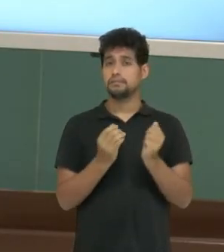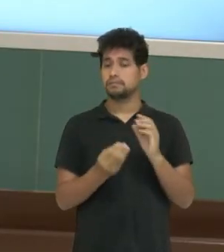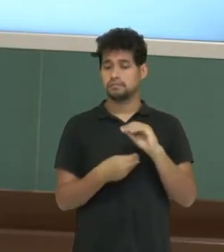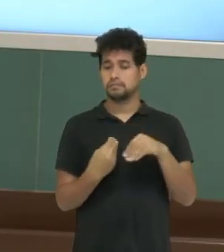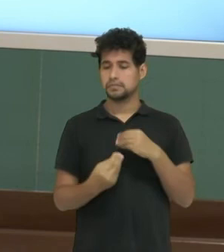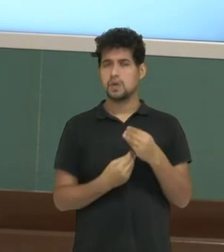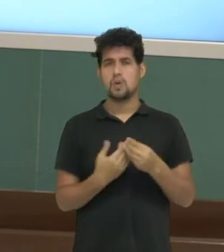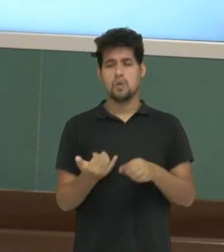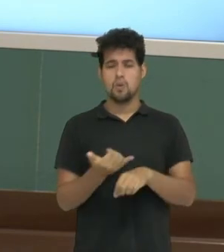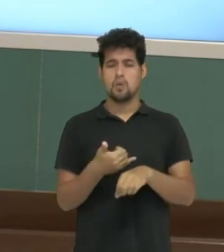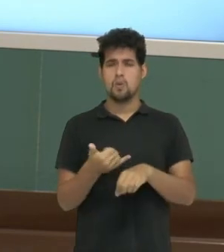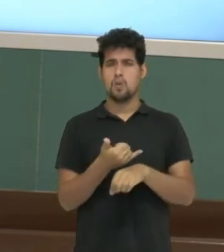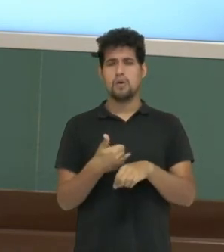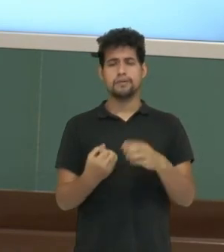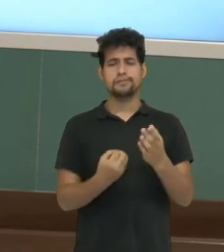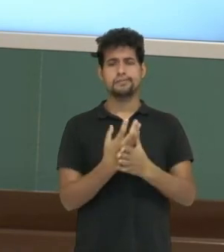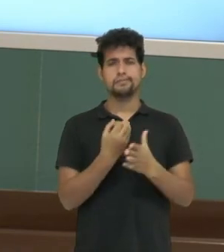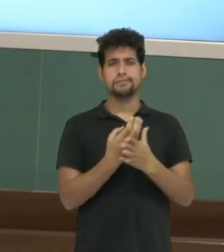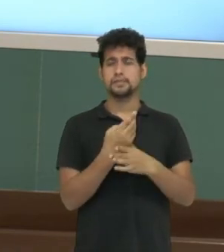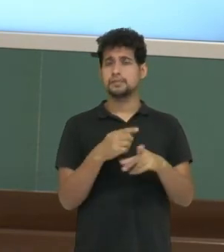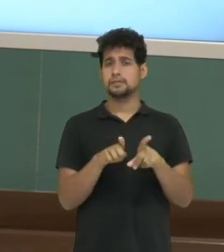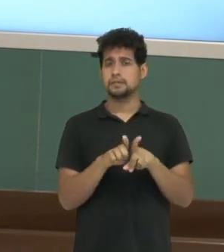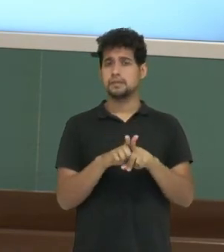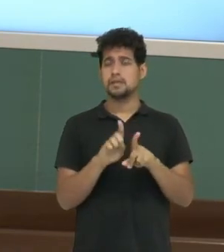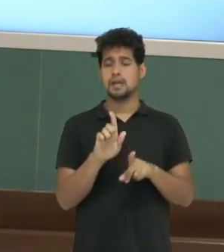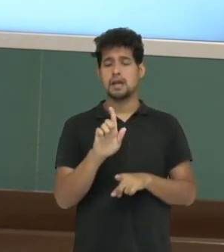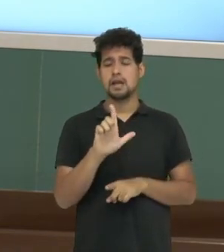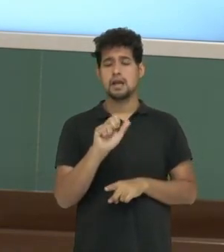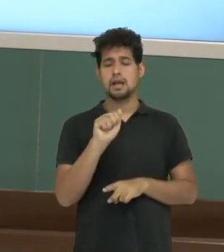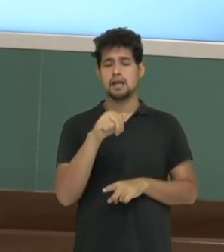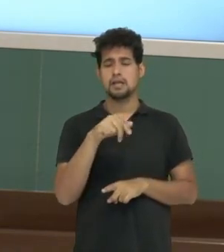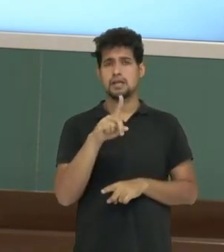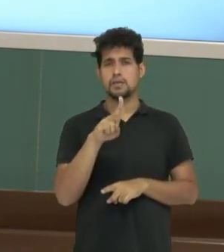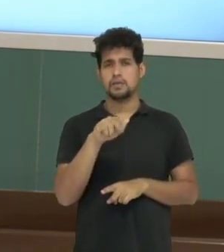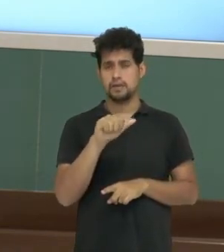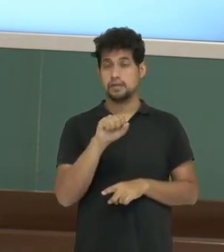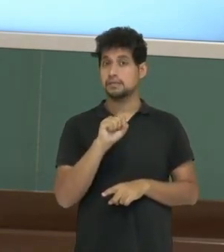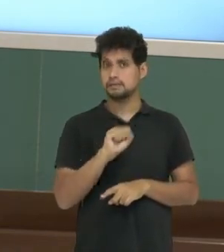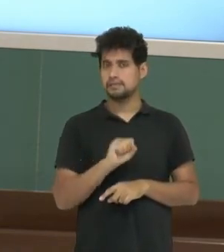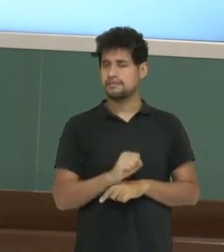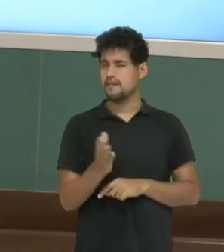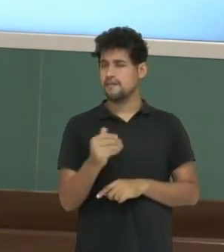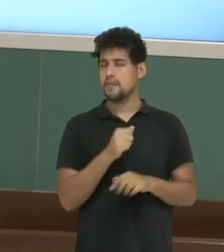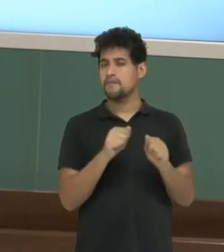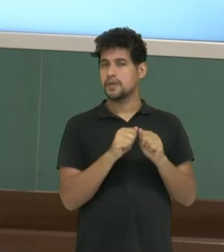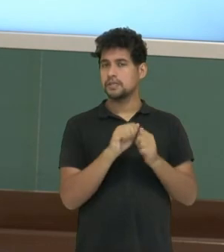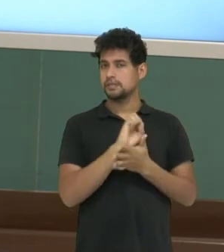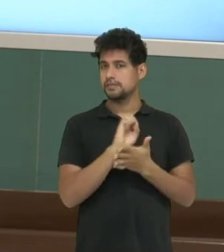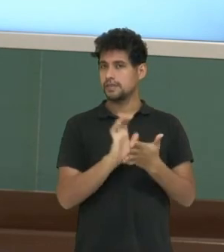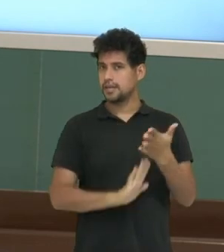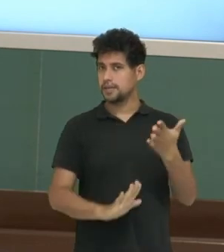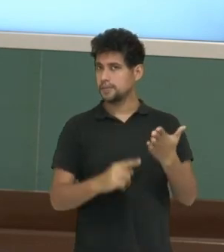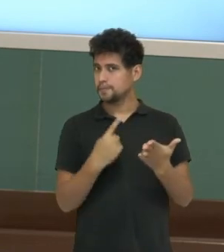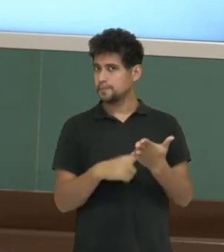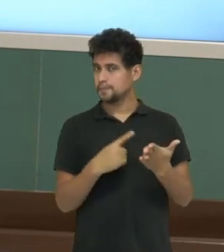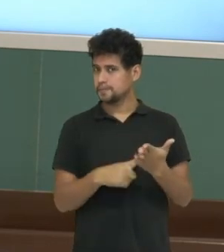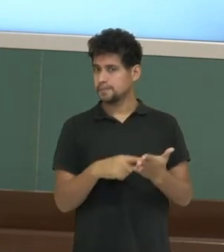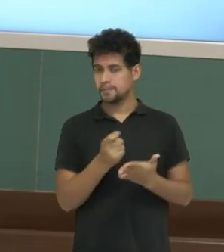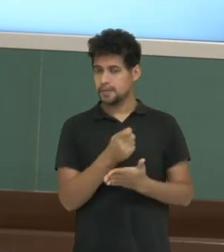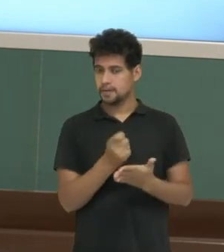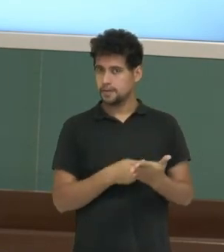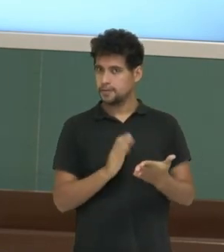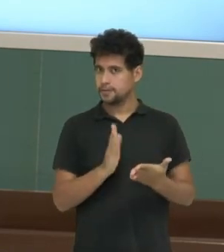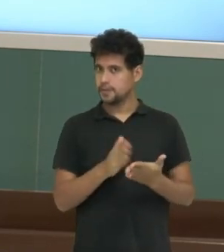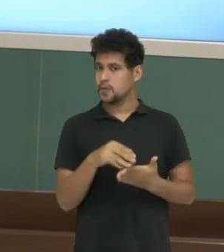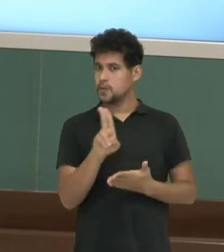substância oleosa que é produzida, então, nas glândulas sebáceas. Bora fazer mais uma atividade? Topa? O caderno está no jeito? Então,